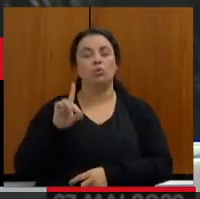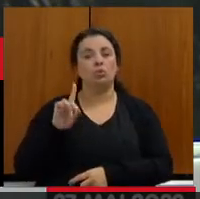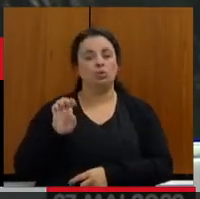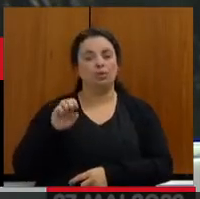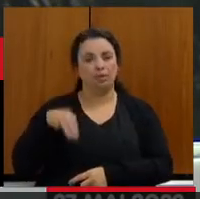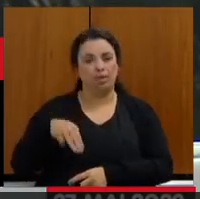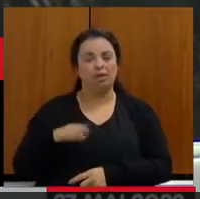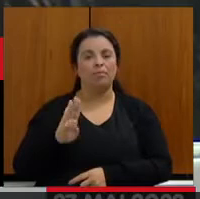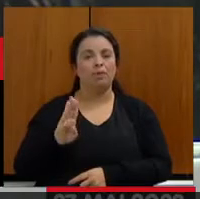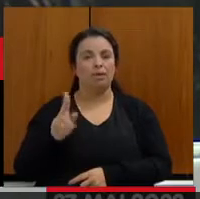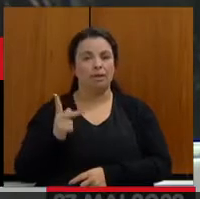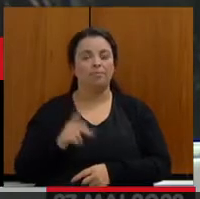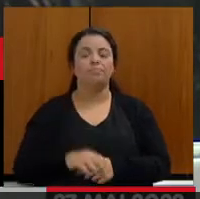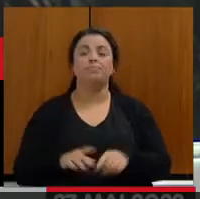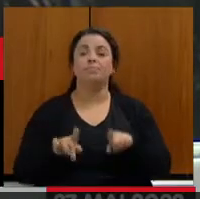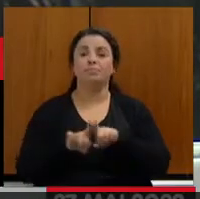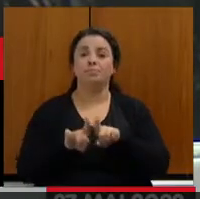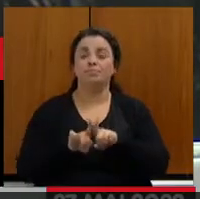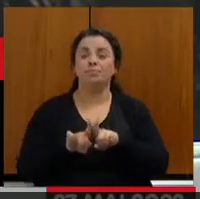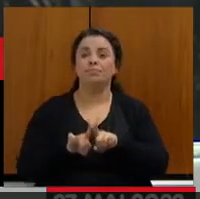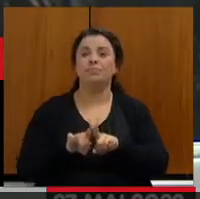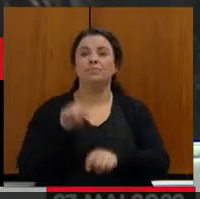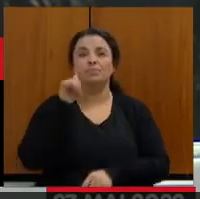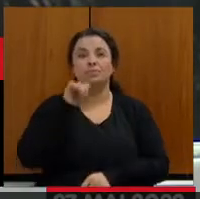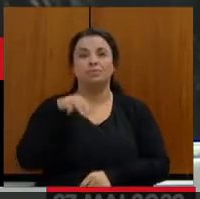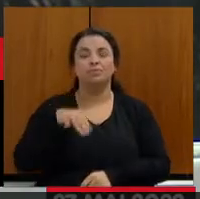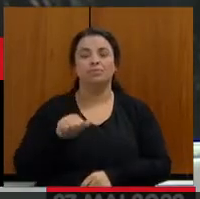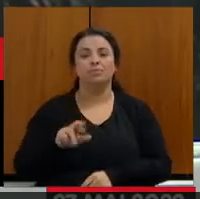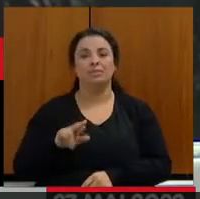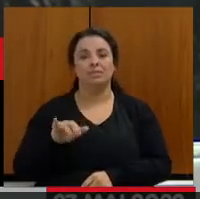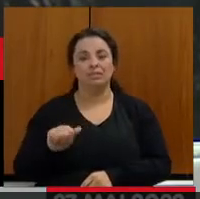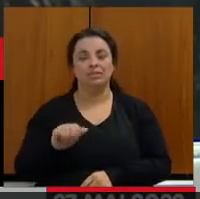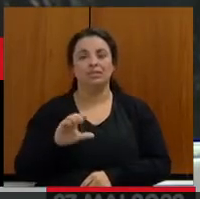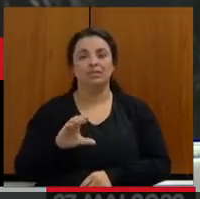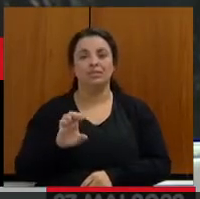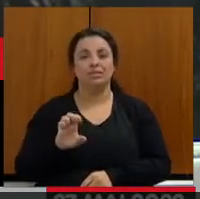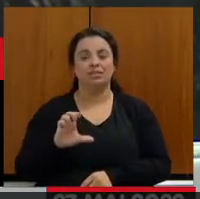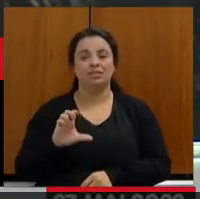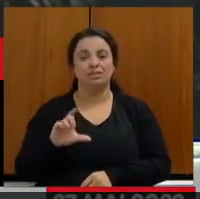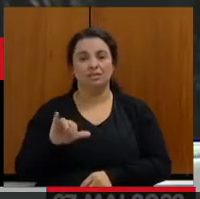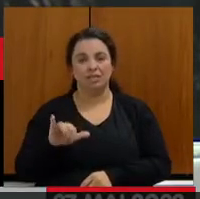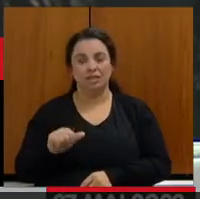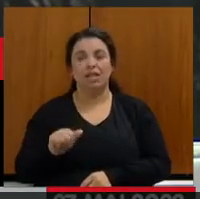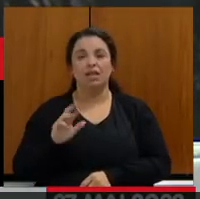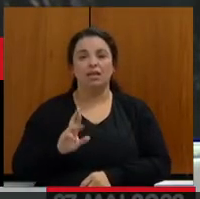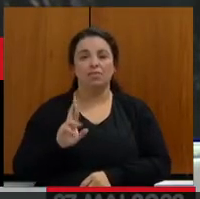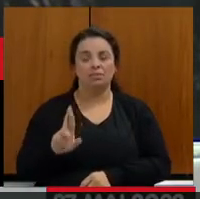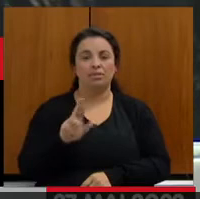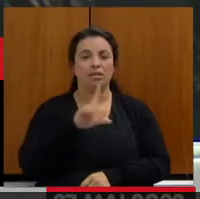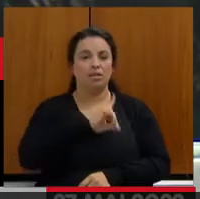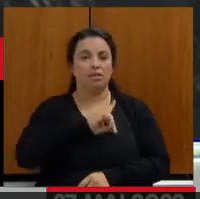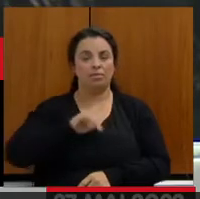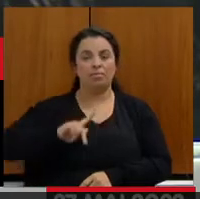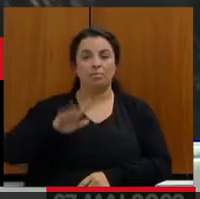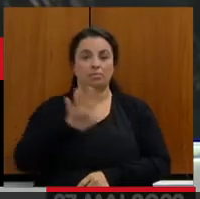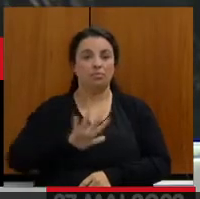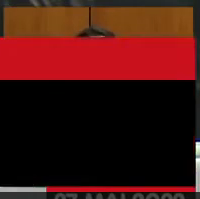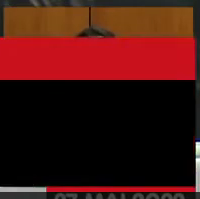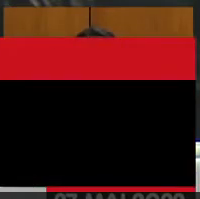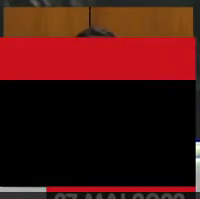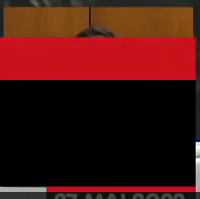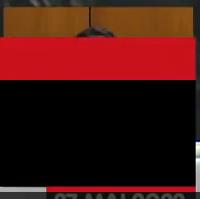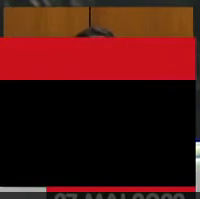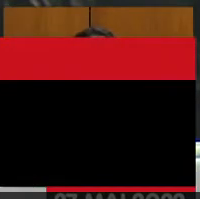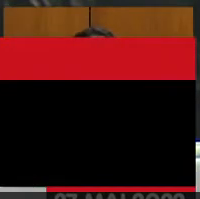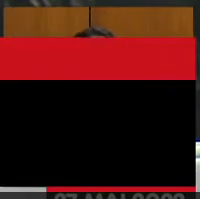Maria Cecília pinto e Oliveira representando a defensoria pública-geral do Estado de Minas Gerais